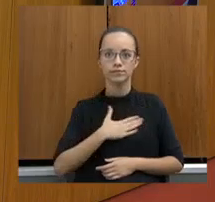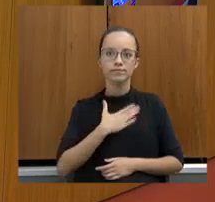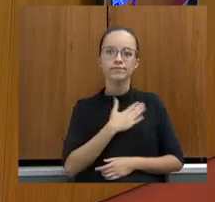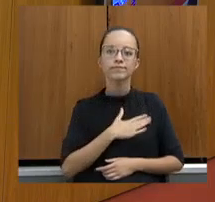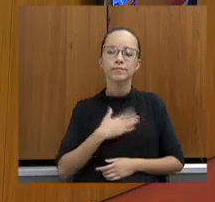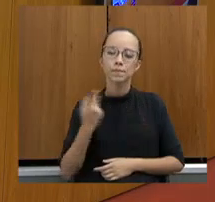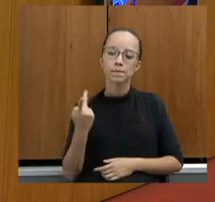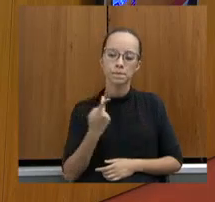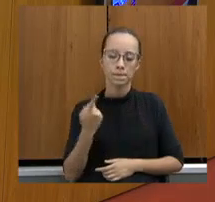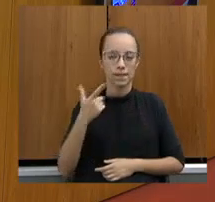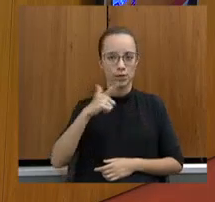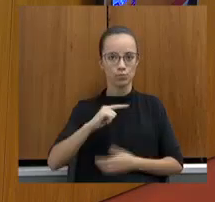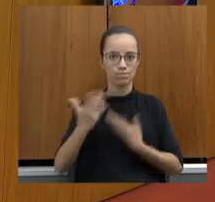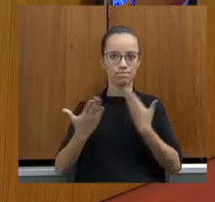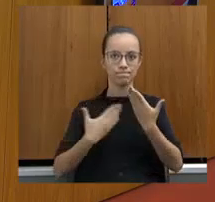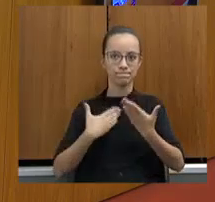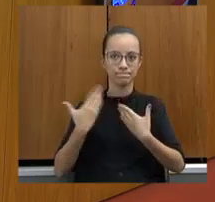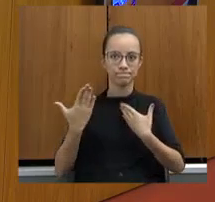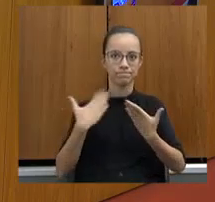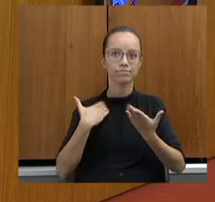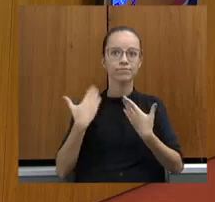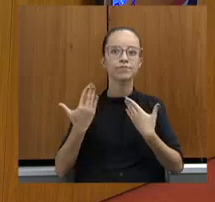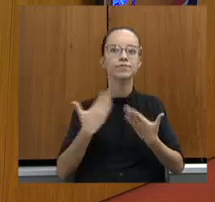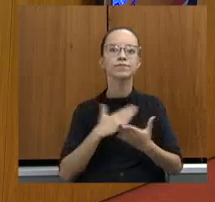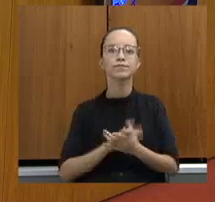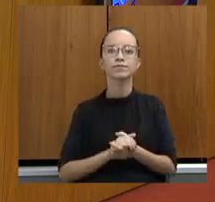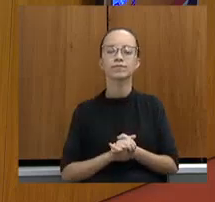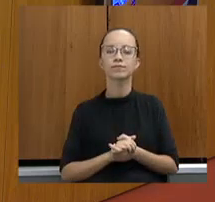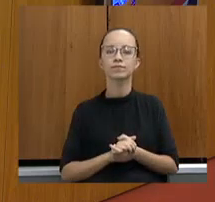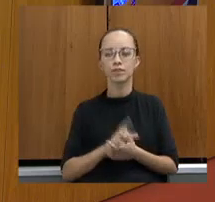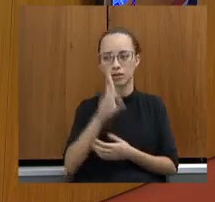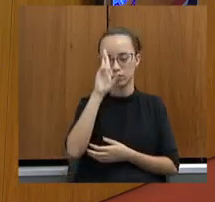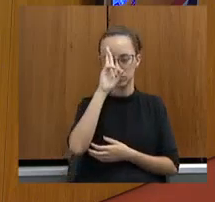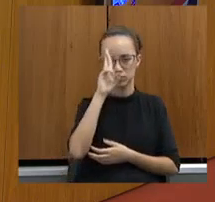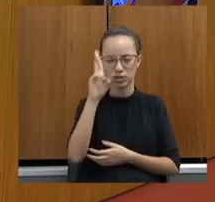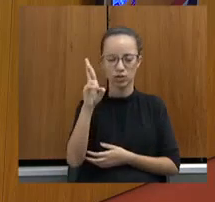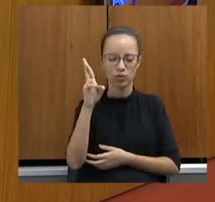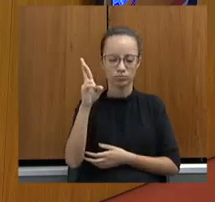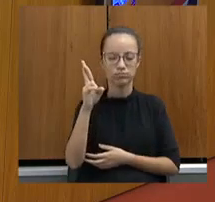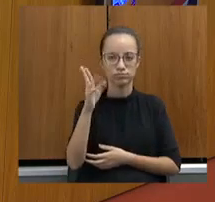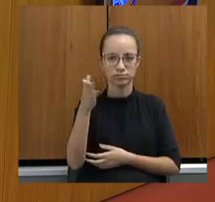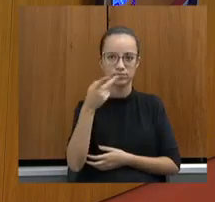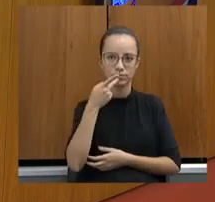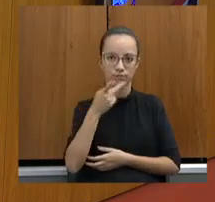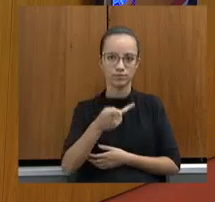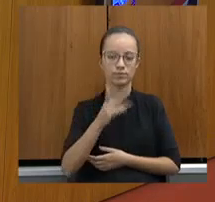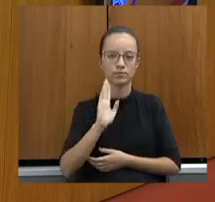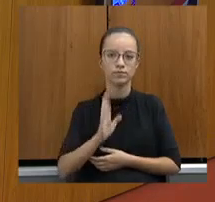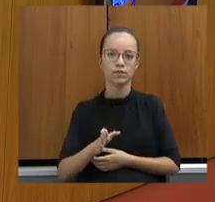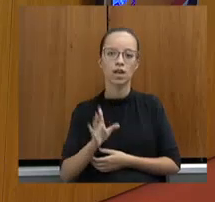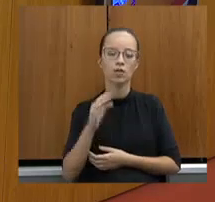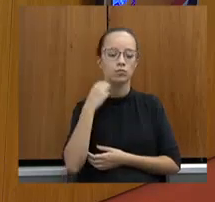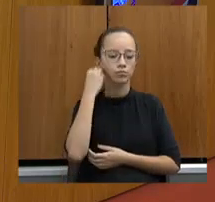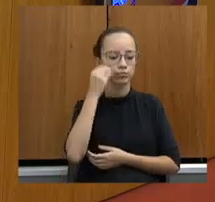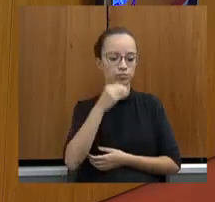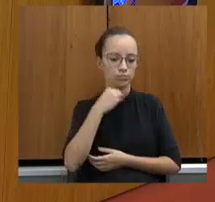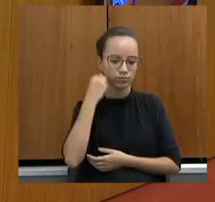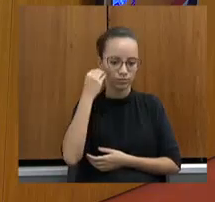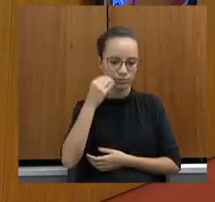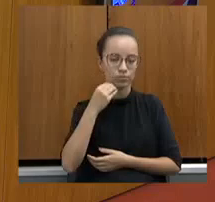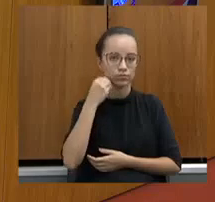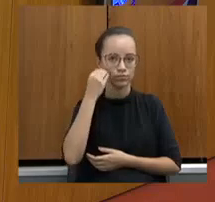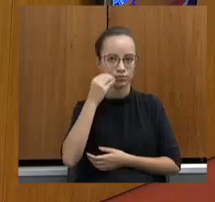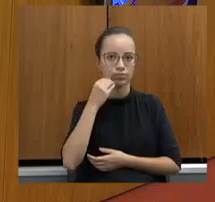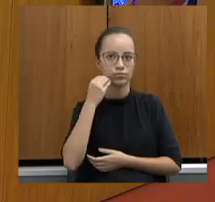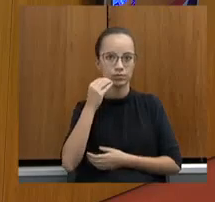debaterem dialogando né o senhor como tantos outros disseram é um especialista no regimento da